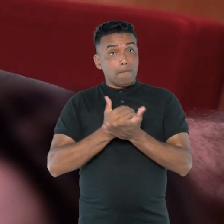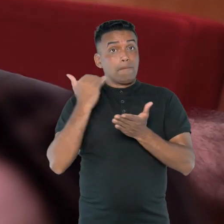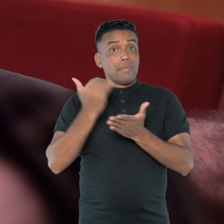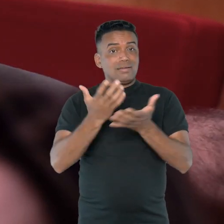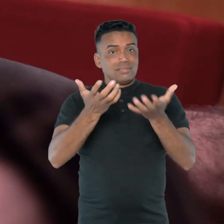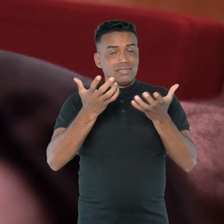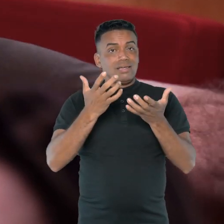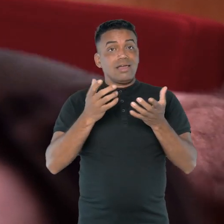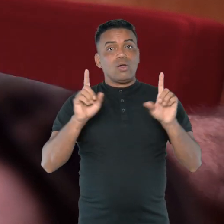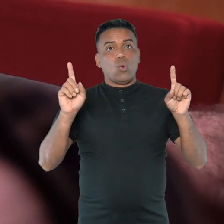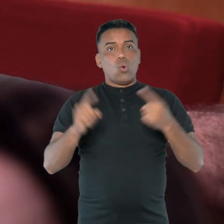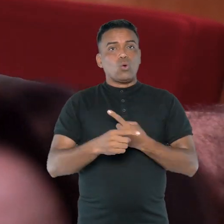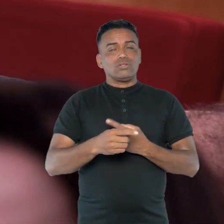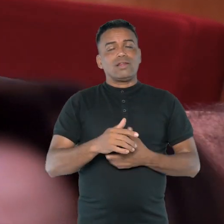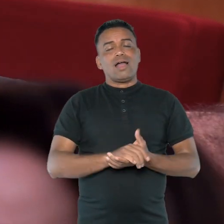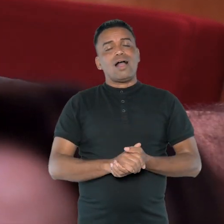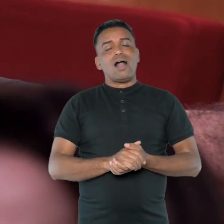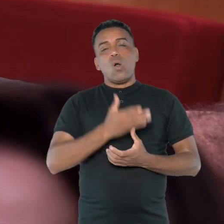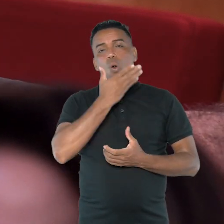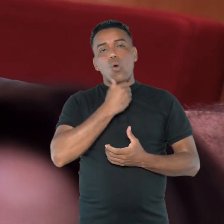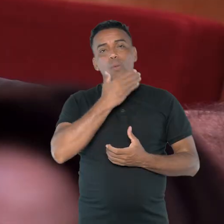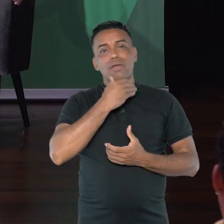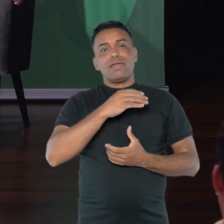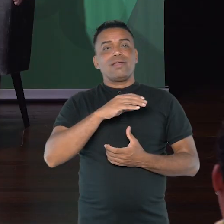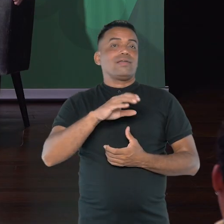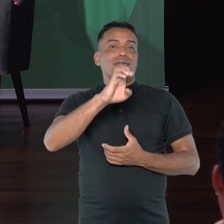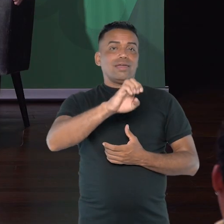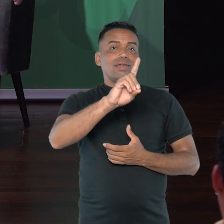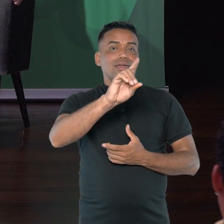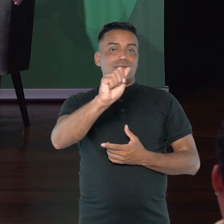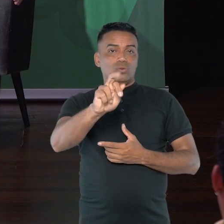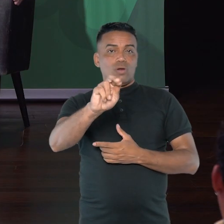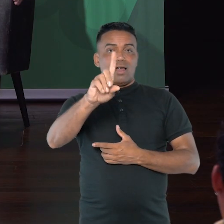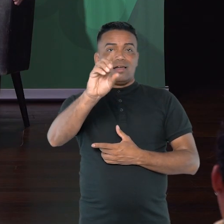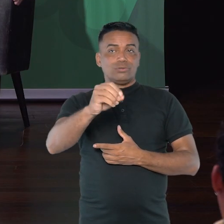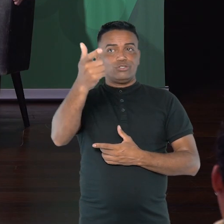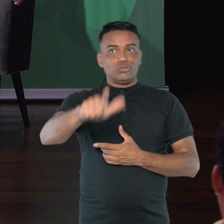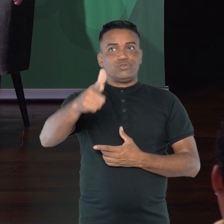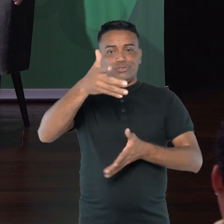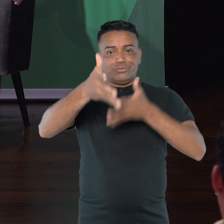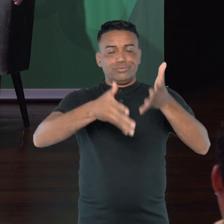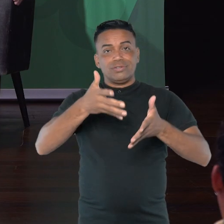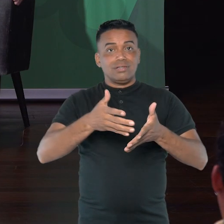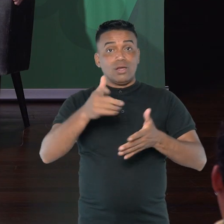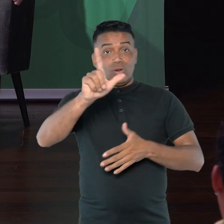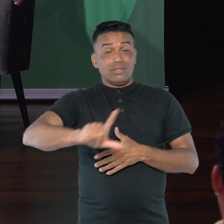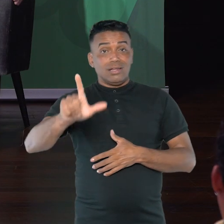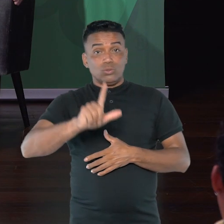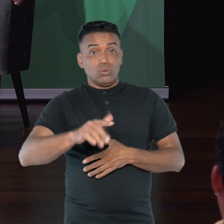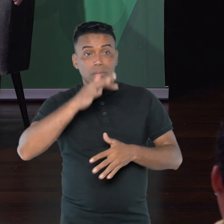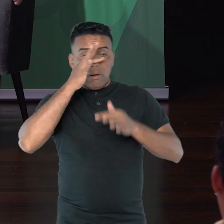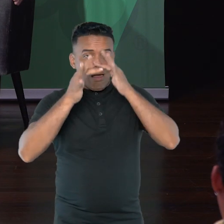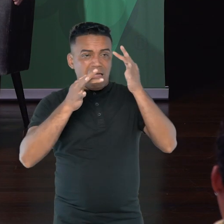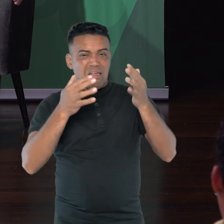queria era contrariar certezas que um dileto amigo, Eduardo Frieiro, vivia a repetir. Literatura é planta exótica, mal